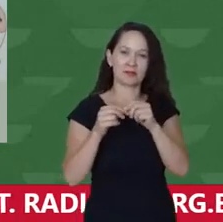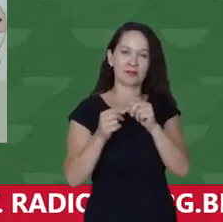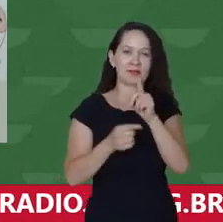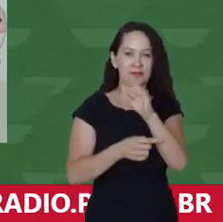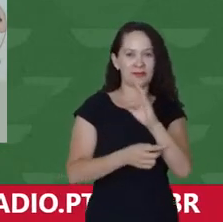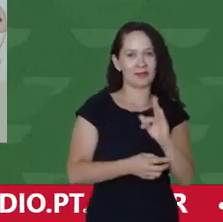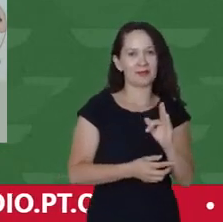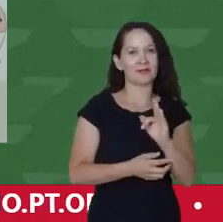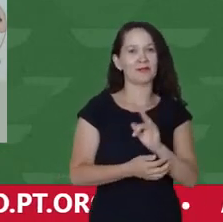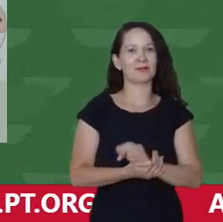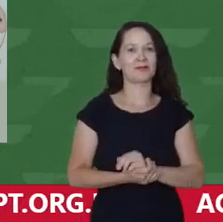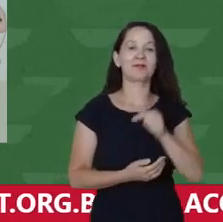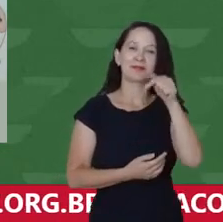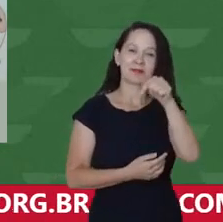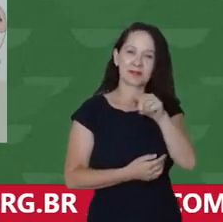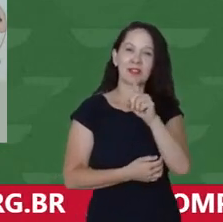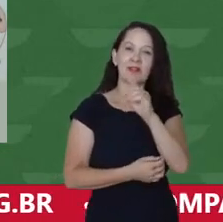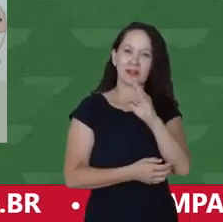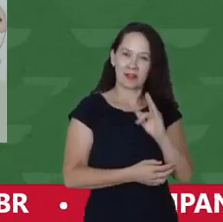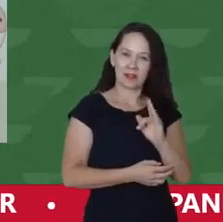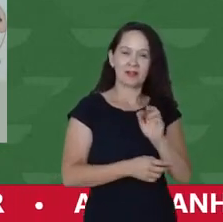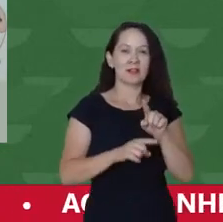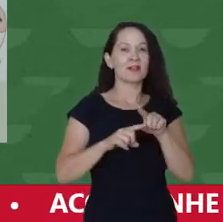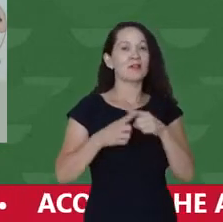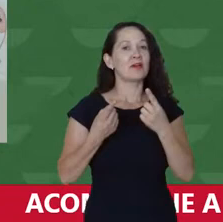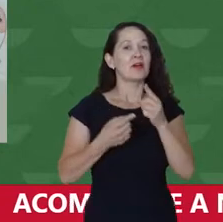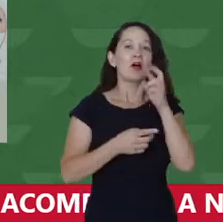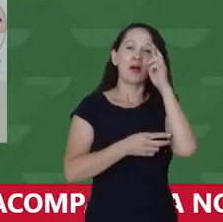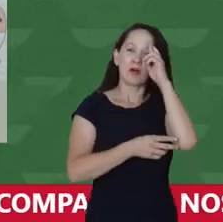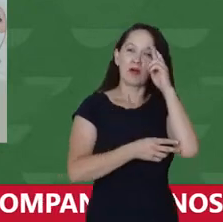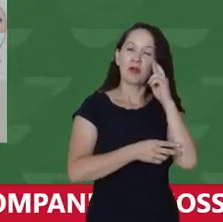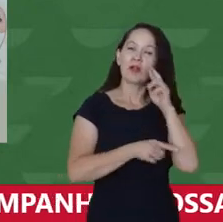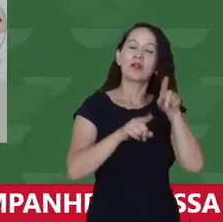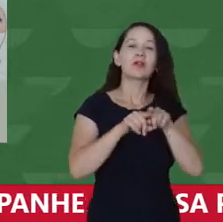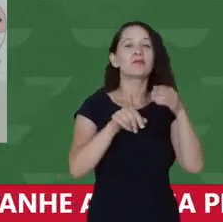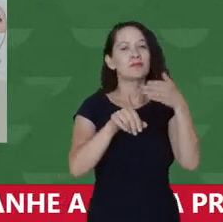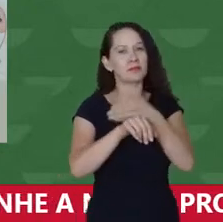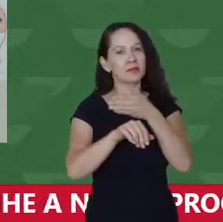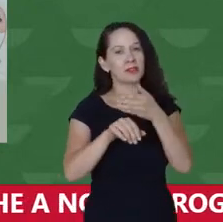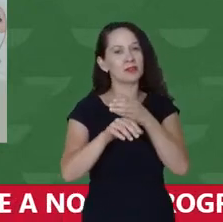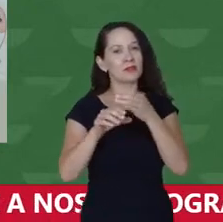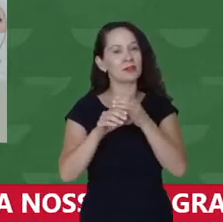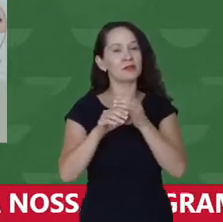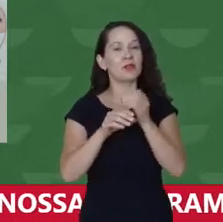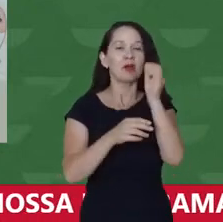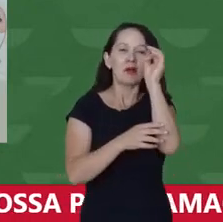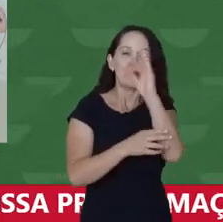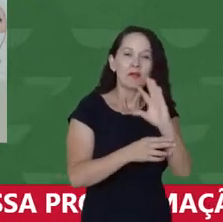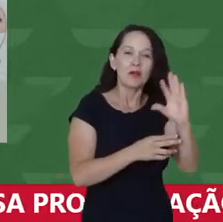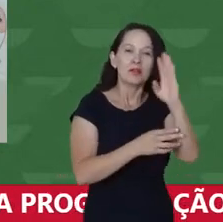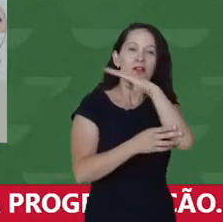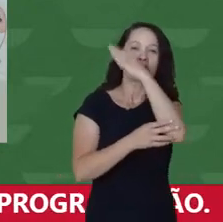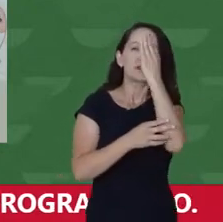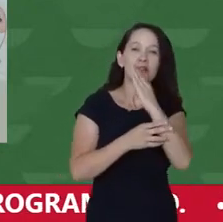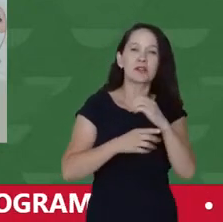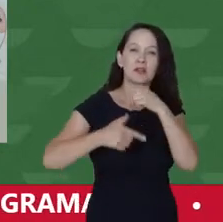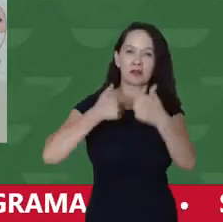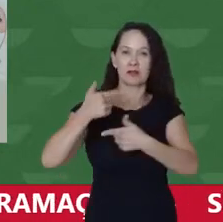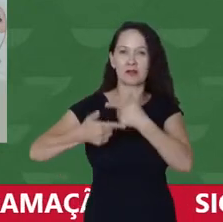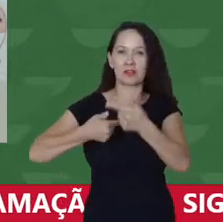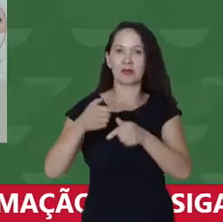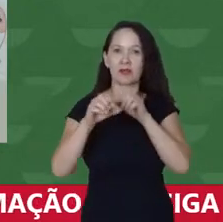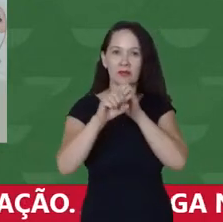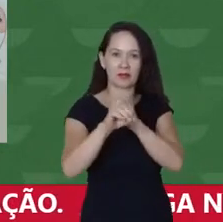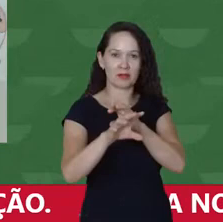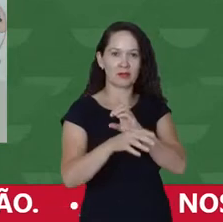Distrito Federal, aqui do DF, mas a Rosilene também integra a Confederação Nacional dos Trabalhadores da